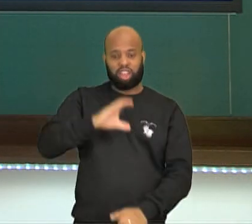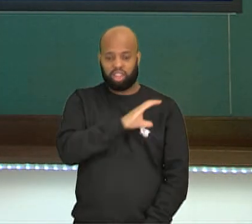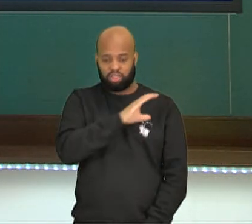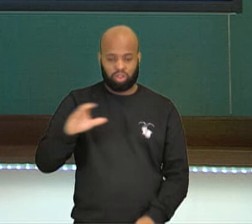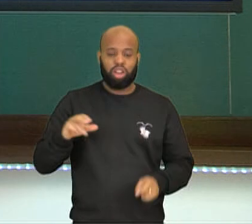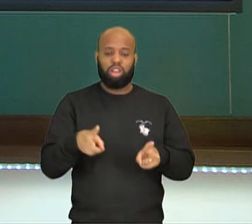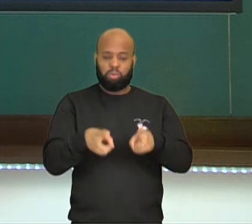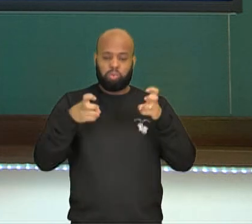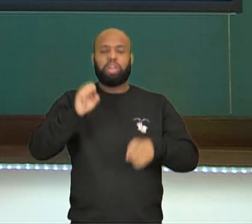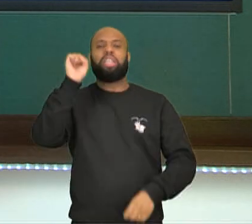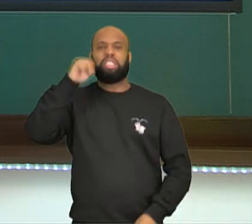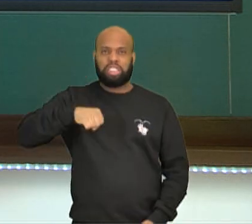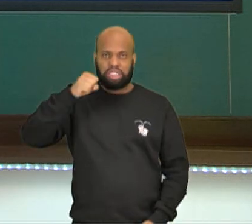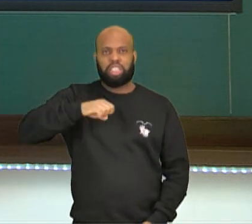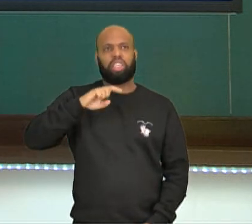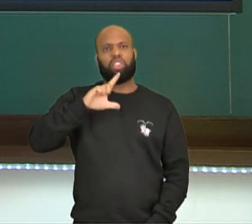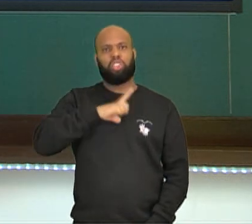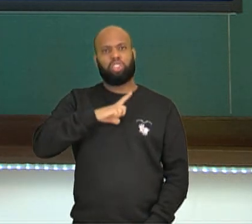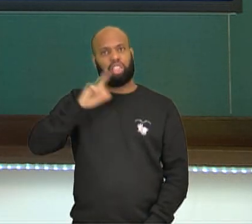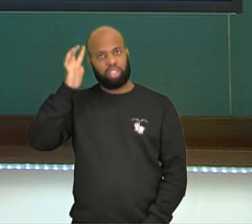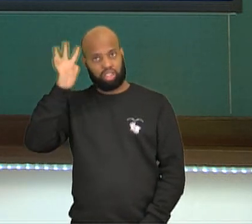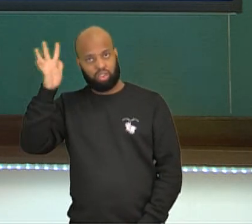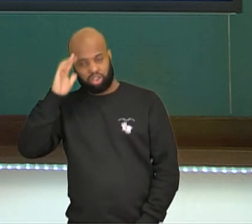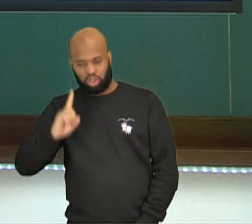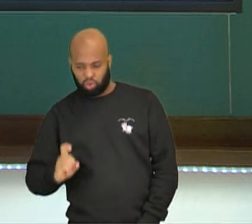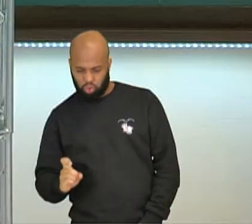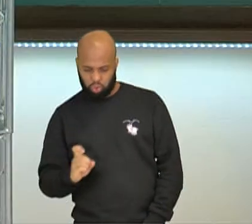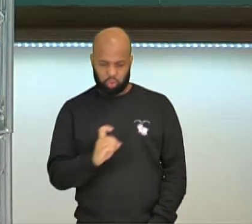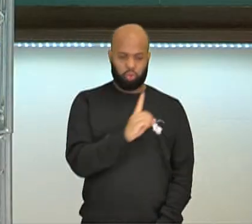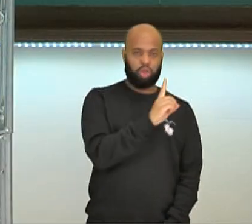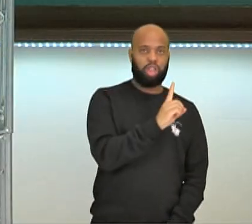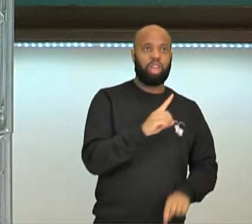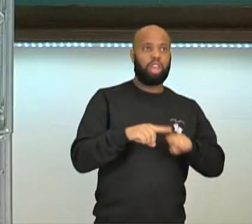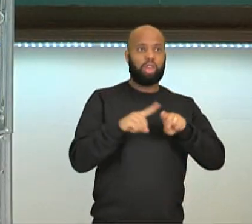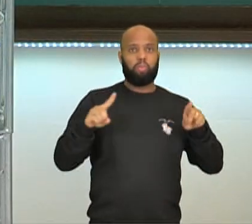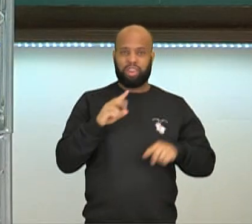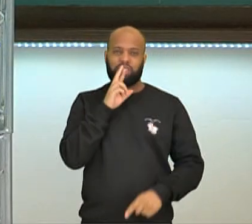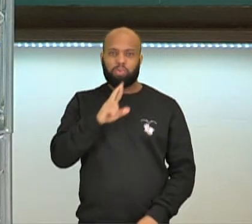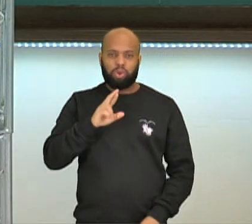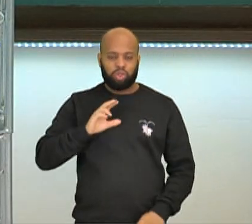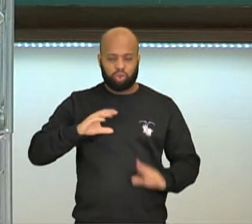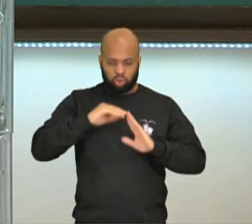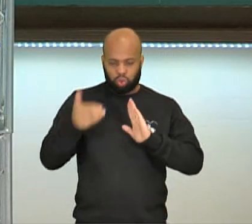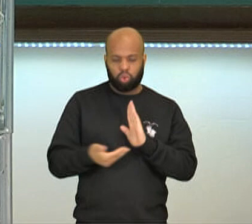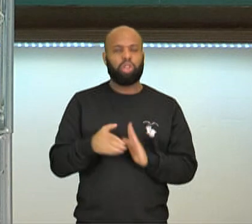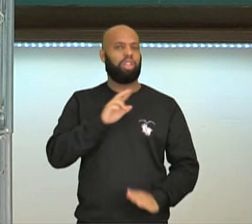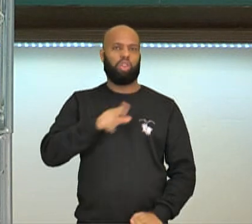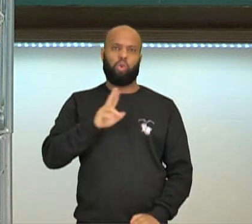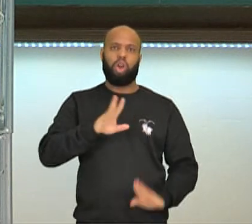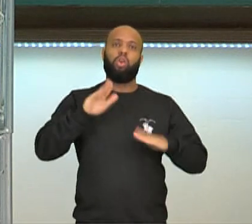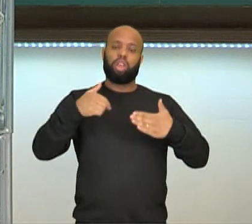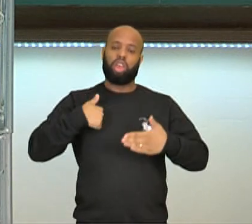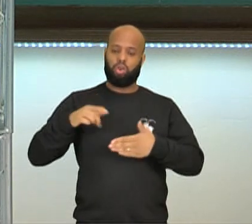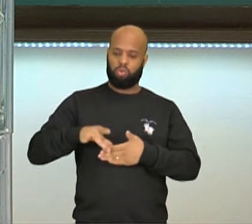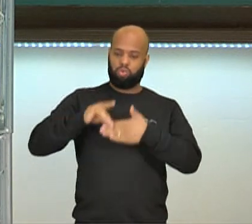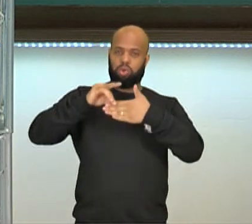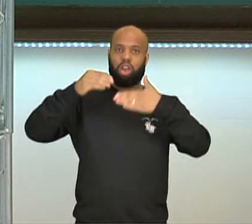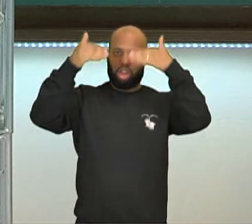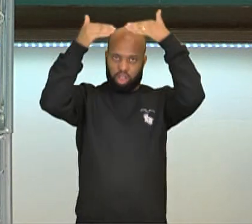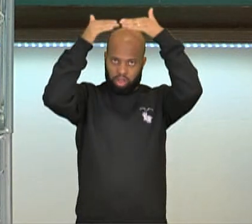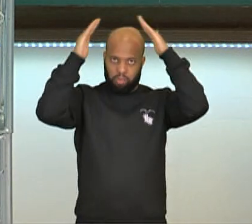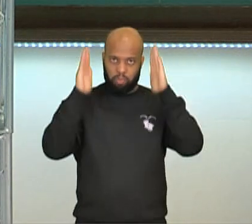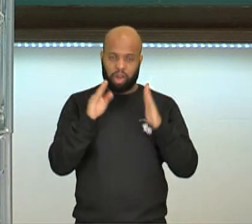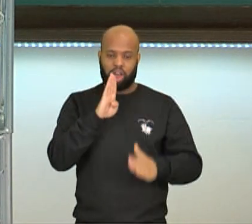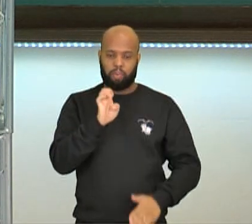existia sim a teoria evolucionista. No entanto, ele falou, mas ela não responde tudo. Então, na minha opinião, como chefe, como Papa, né,